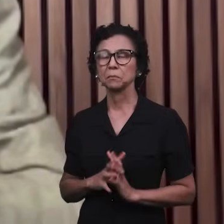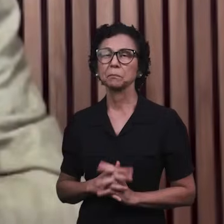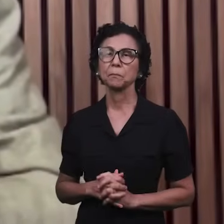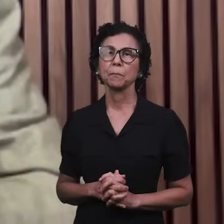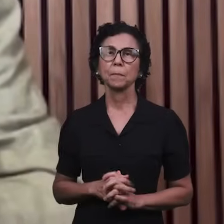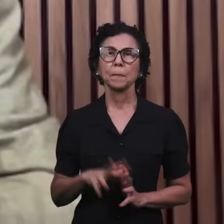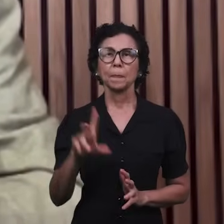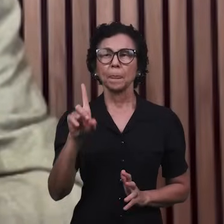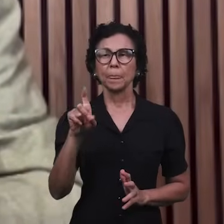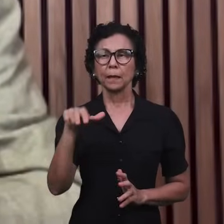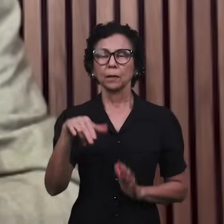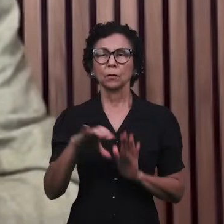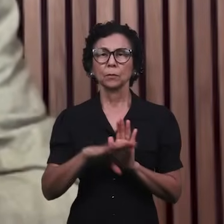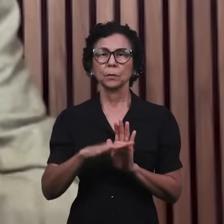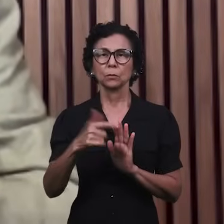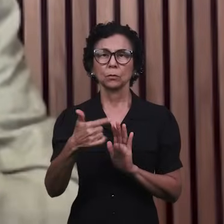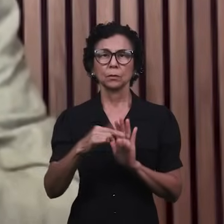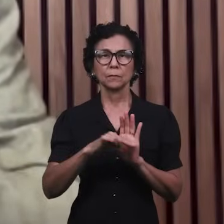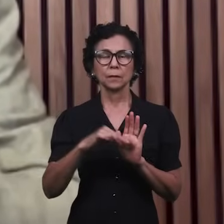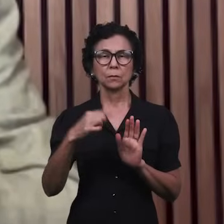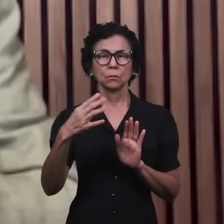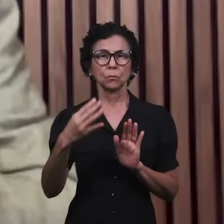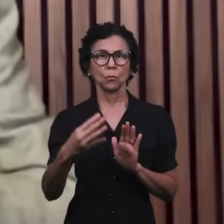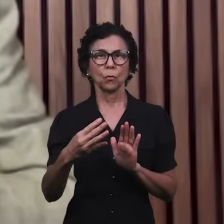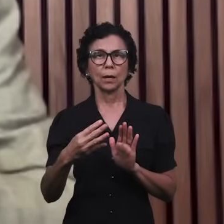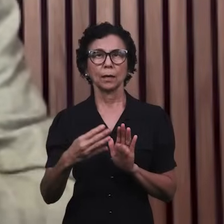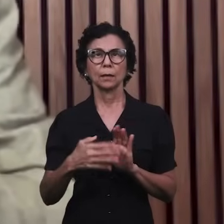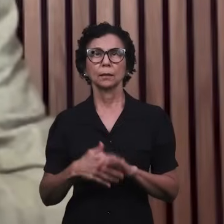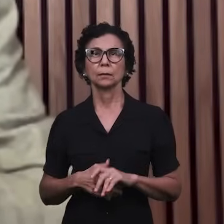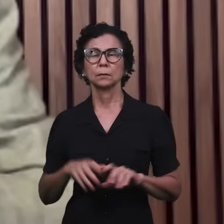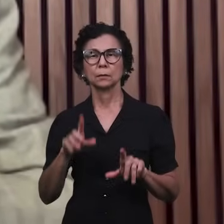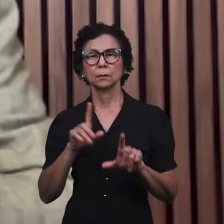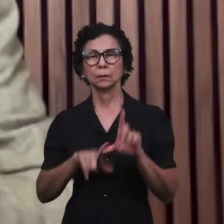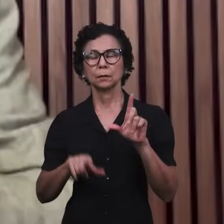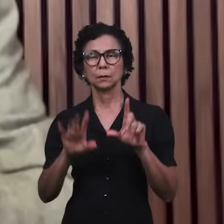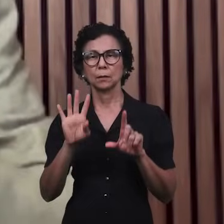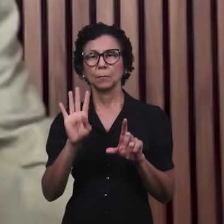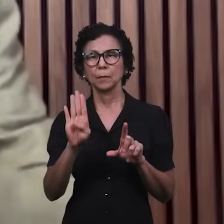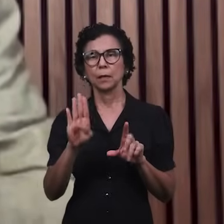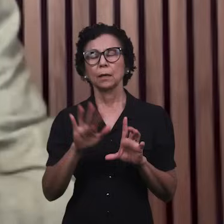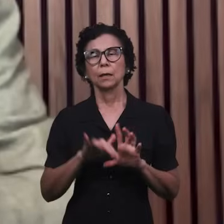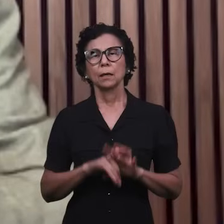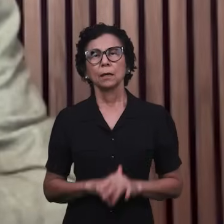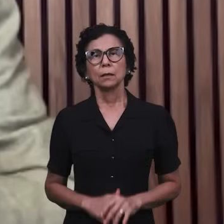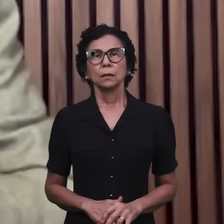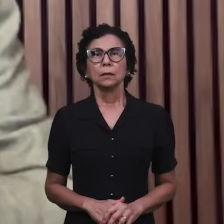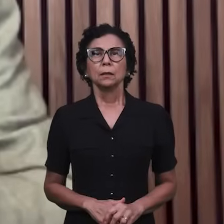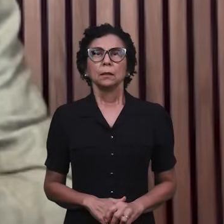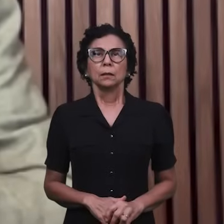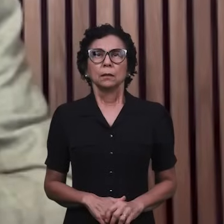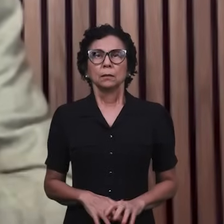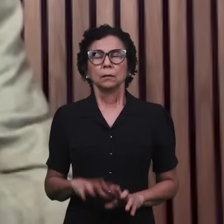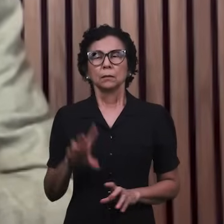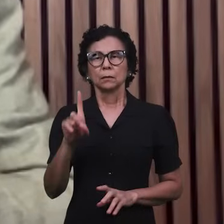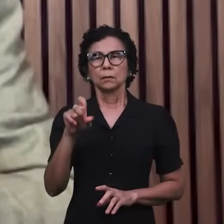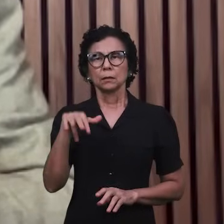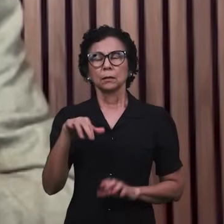ajuda. Ajuda. Daniel 2, verso 4b, B de bola, né?